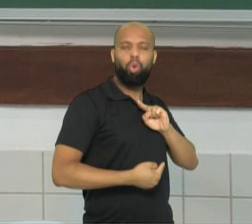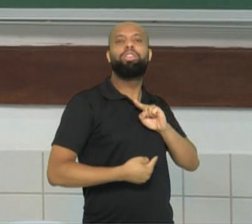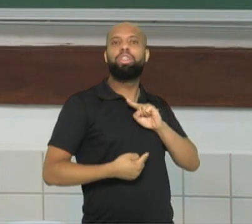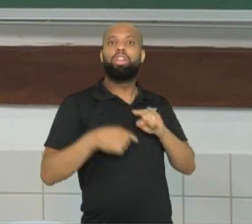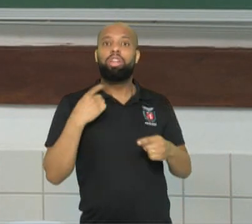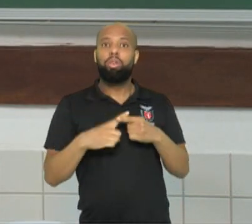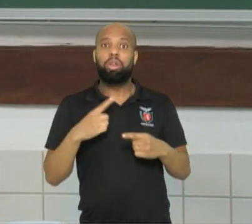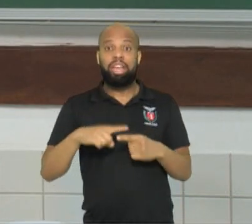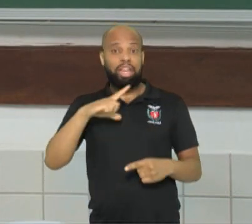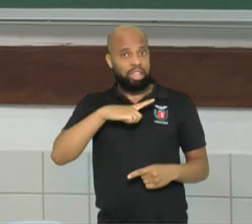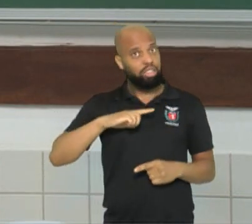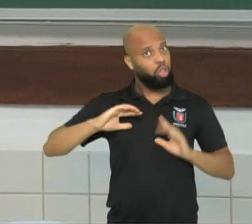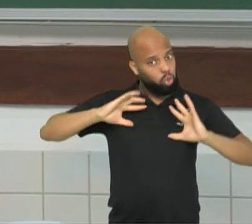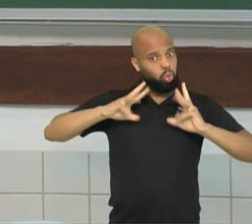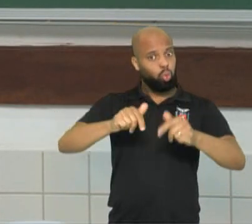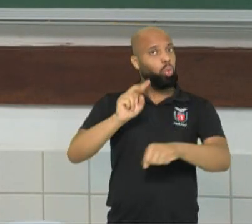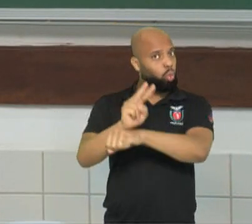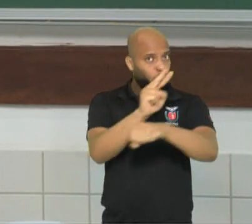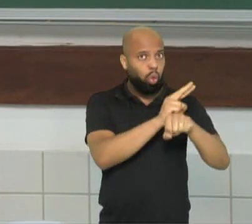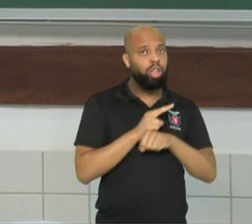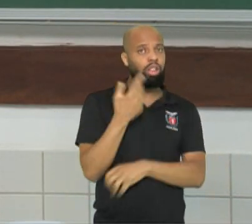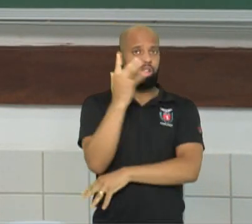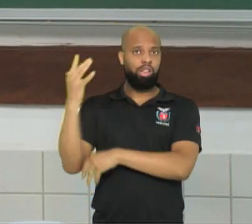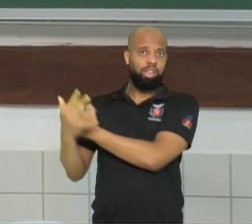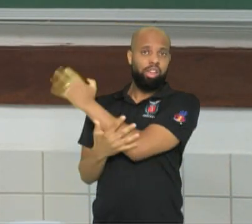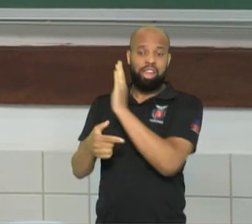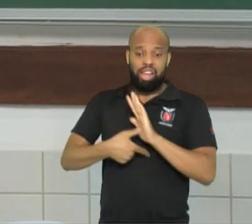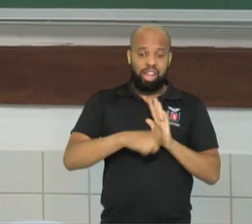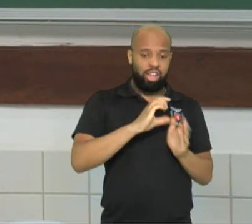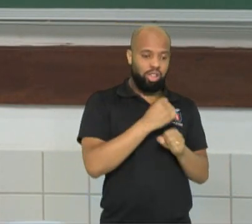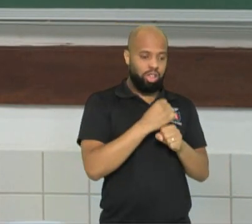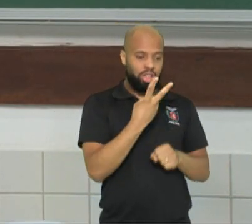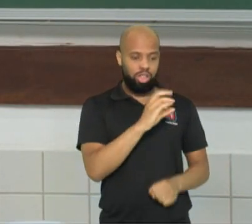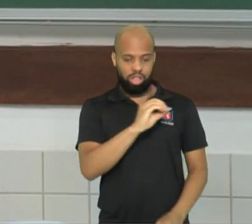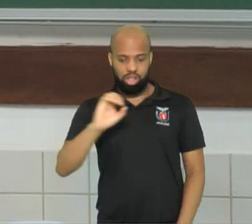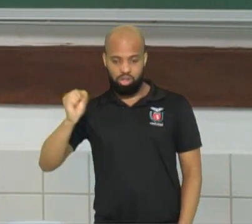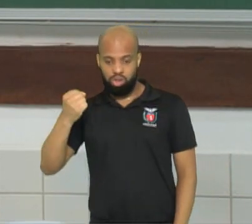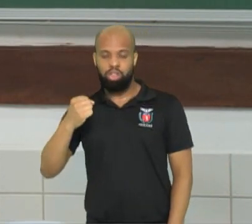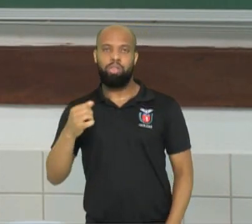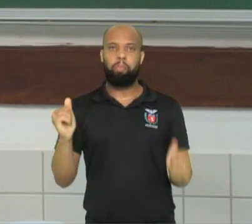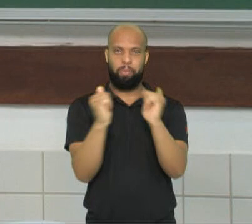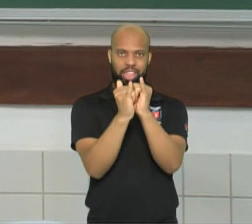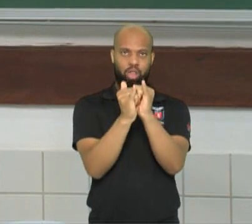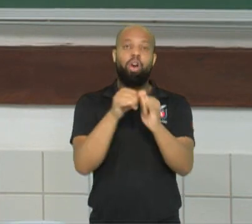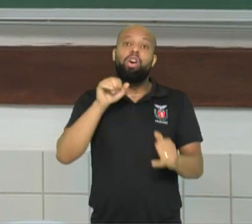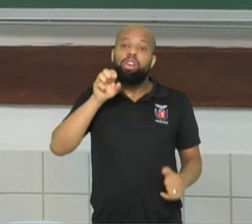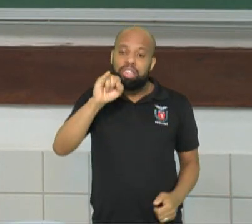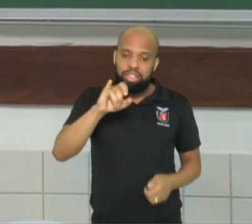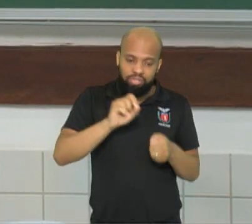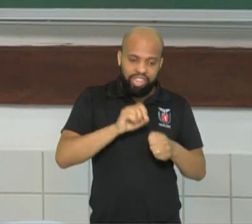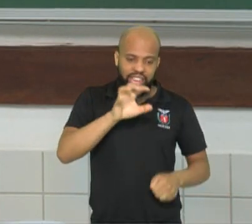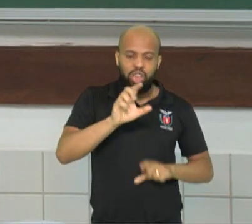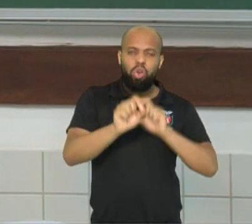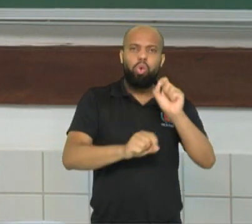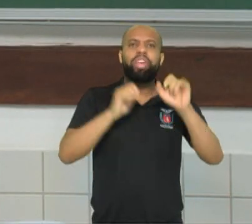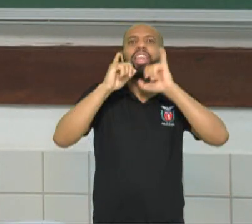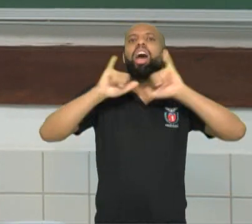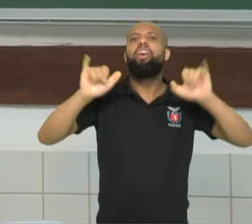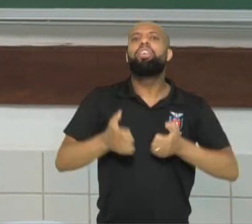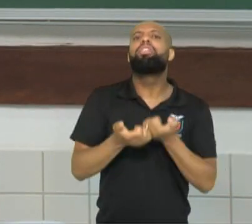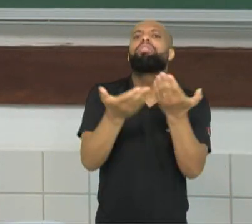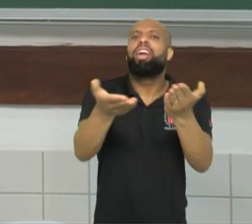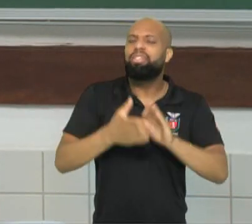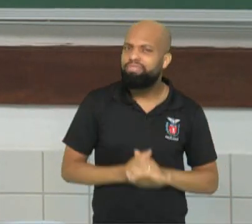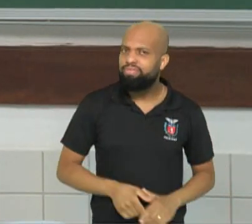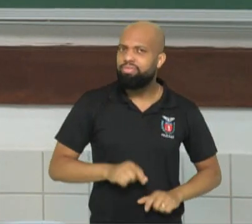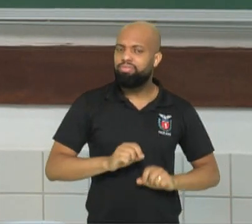de preservação, você desmatou antes de 2008, foi perdoado. Quando foi feito isso, qual é o recado que é passado para as